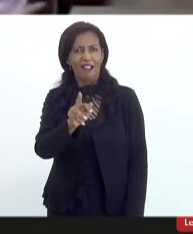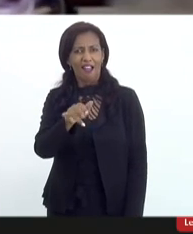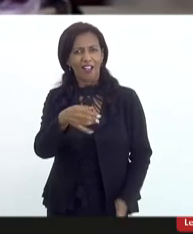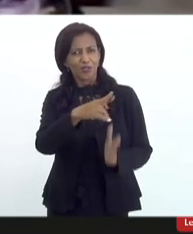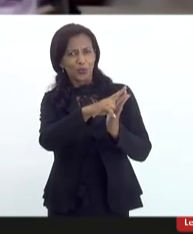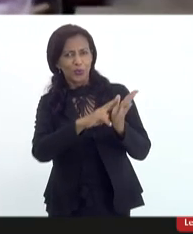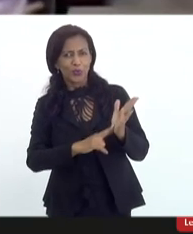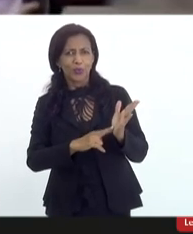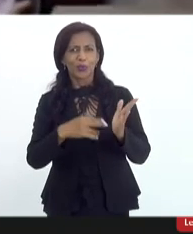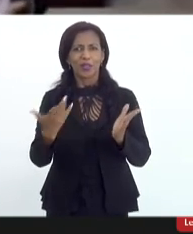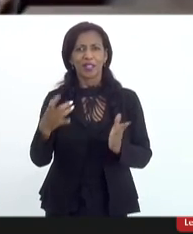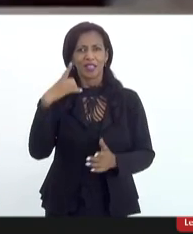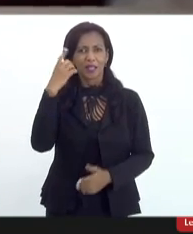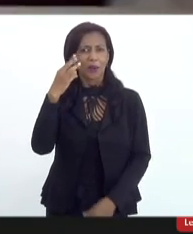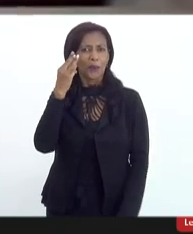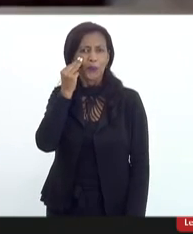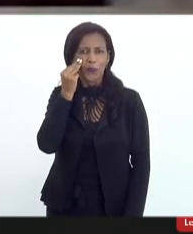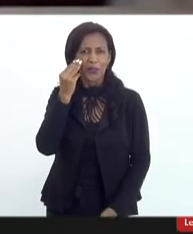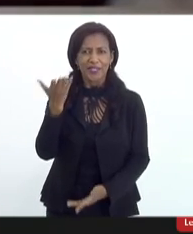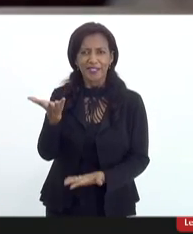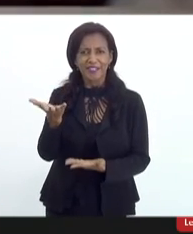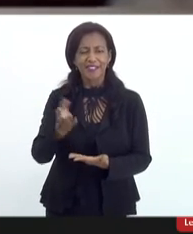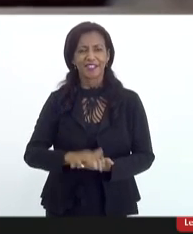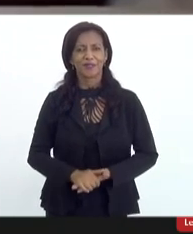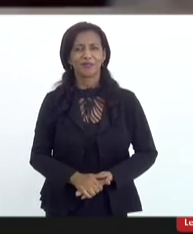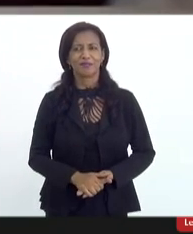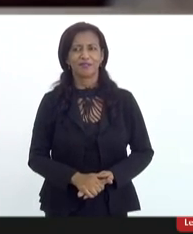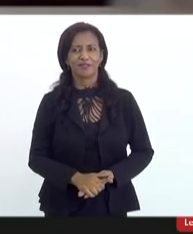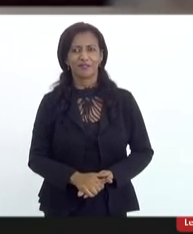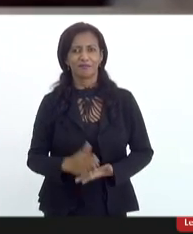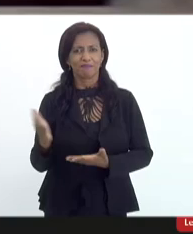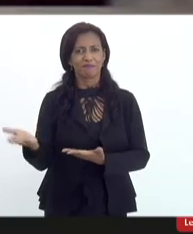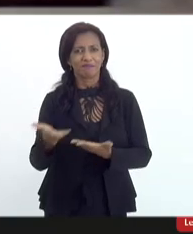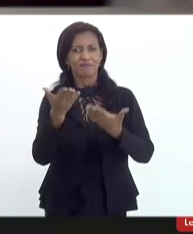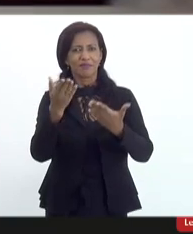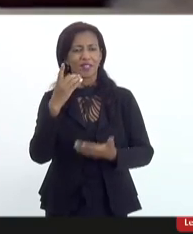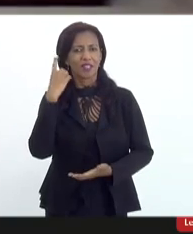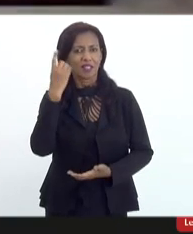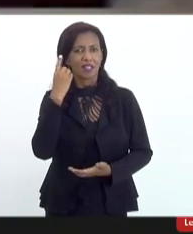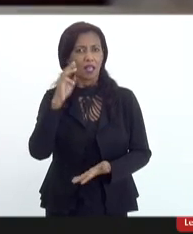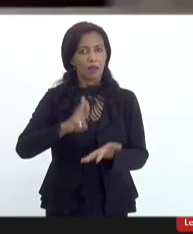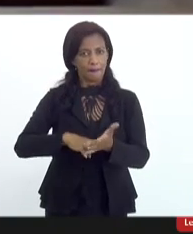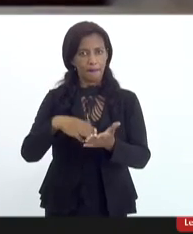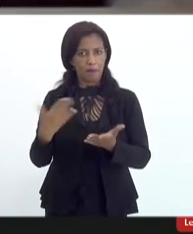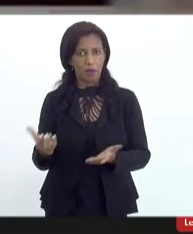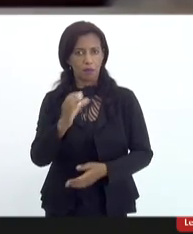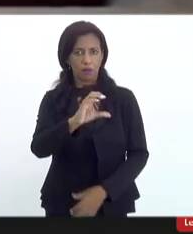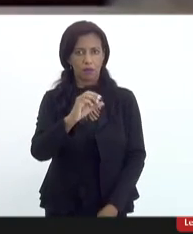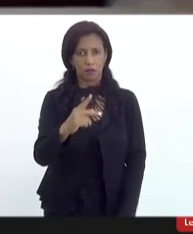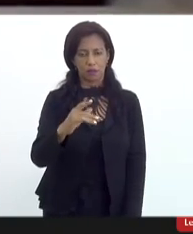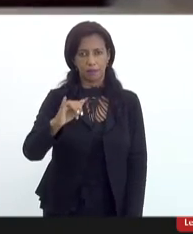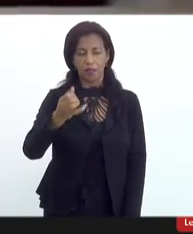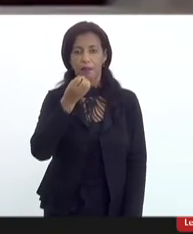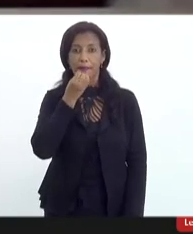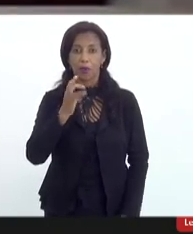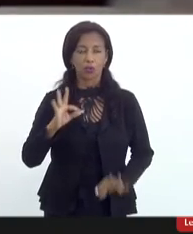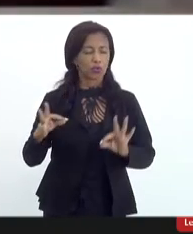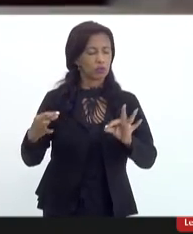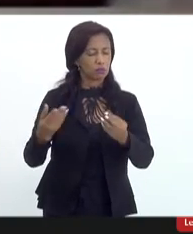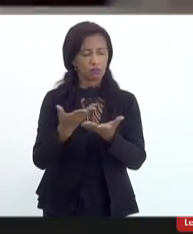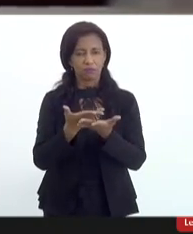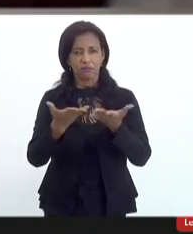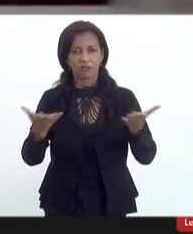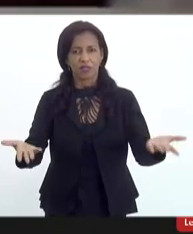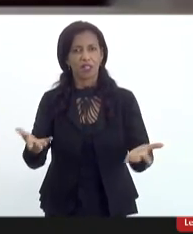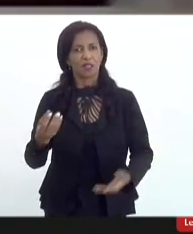relator, excelentíssima deputada Mônica Francisco, excelentíssimos deputados membros da CPI, bom dia, senhoras e